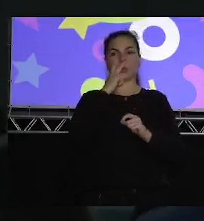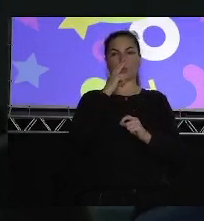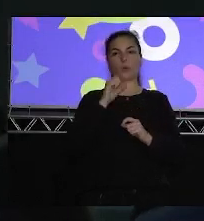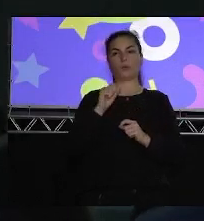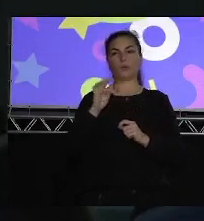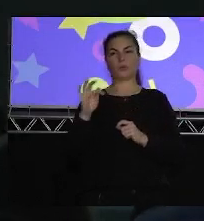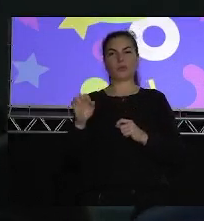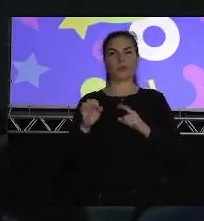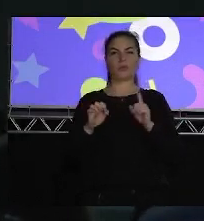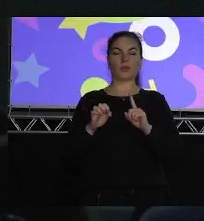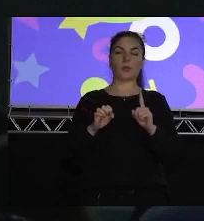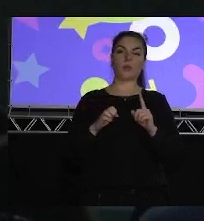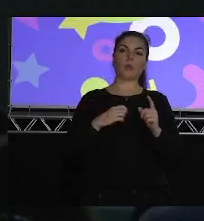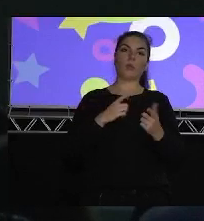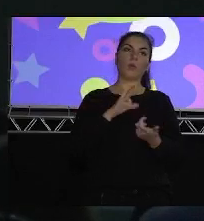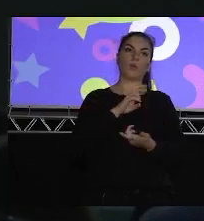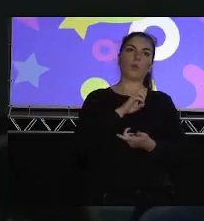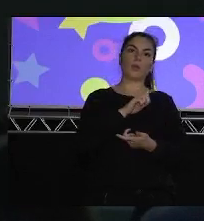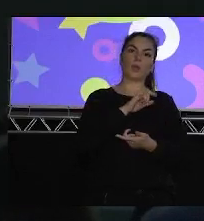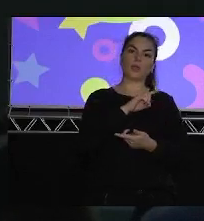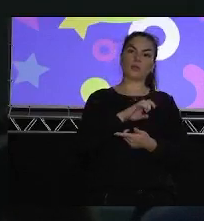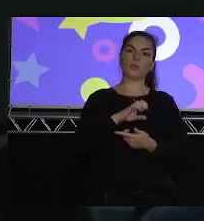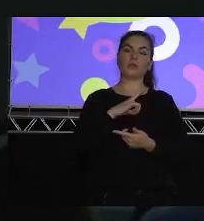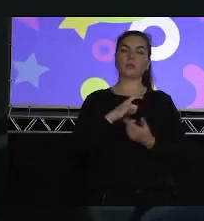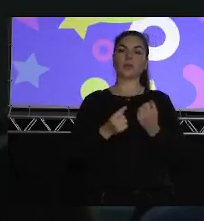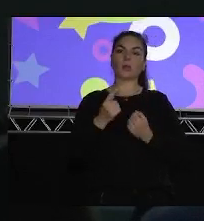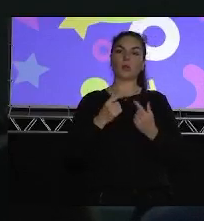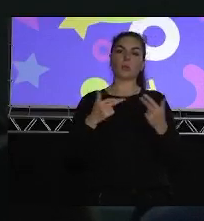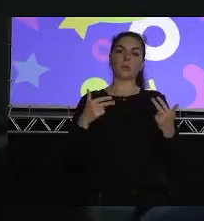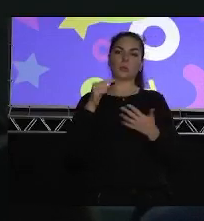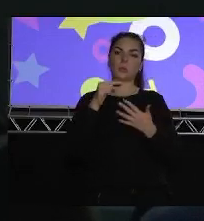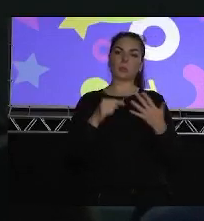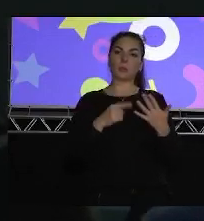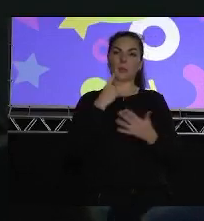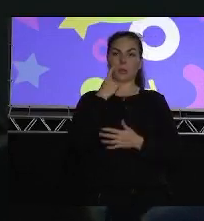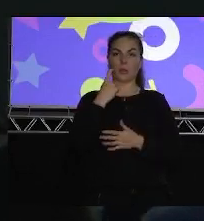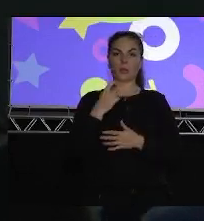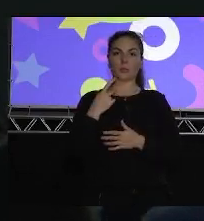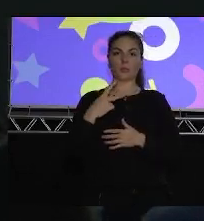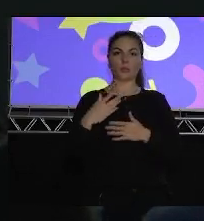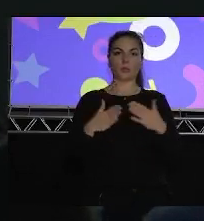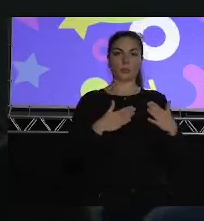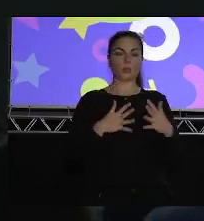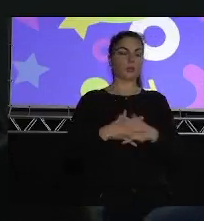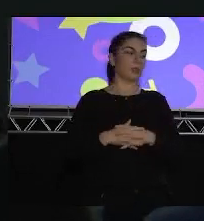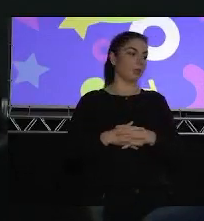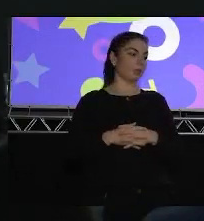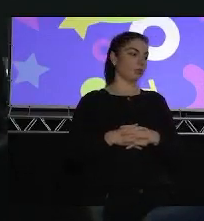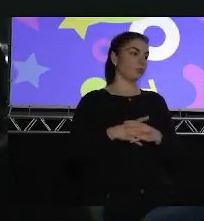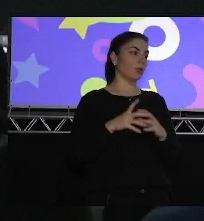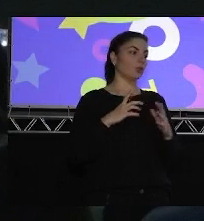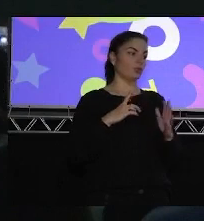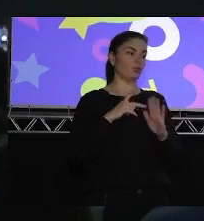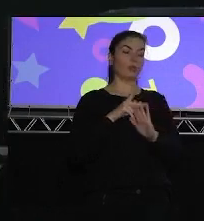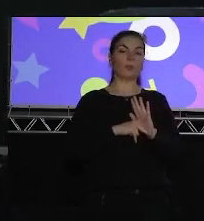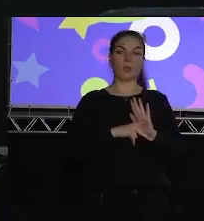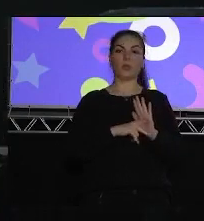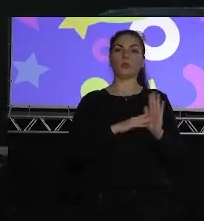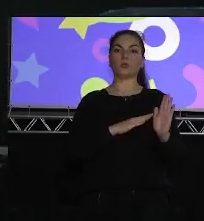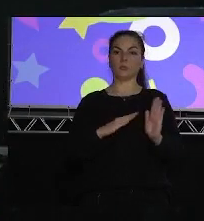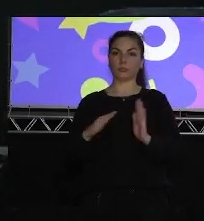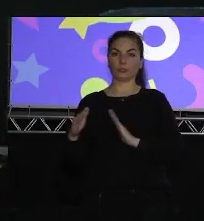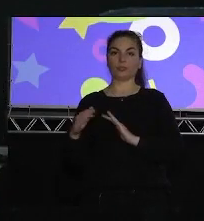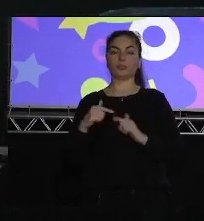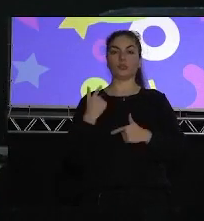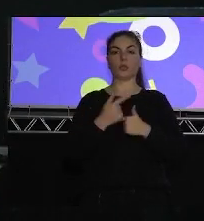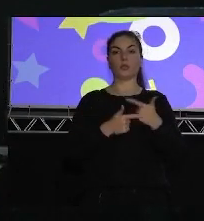tão simples como a release planning, mas tem alguns insumos muito interessantes nesse processo. A gente tem um plano de execução, a gente trabalha